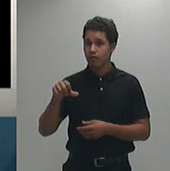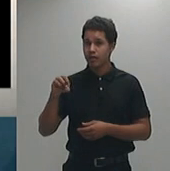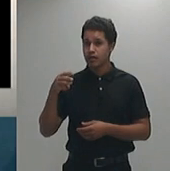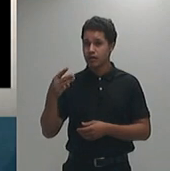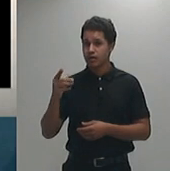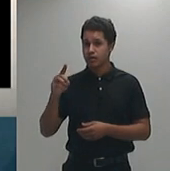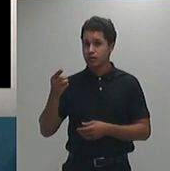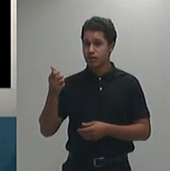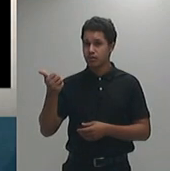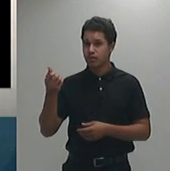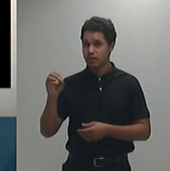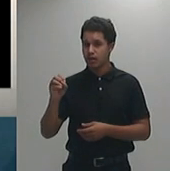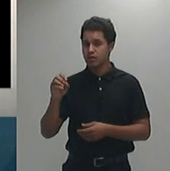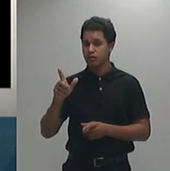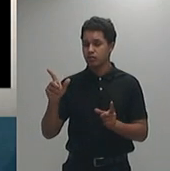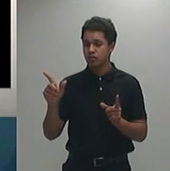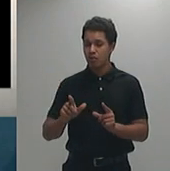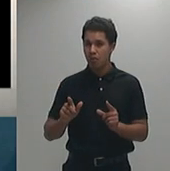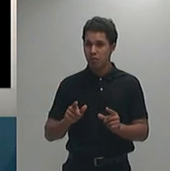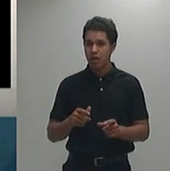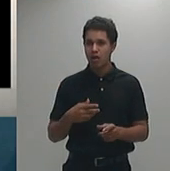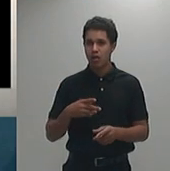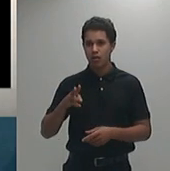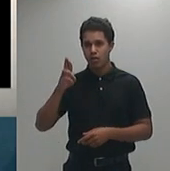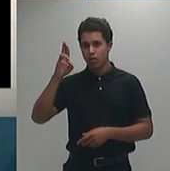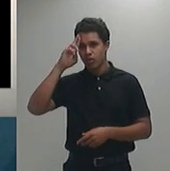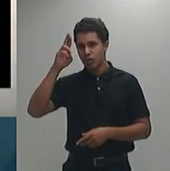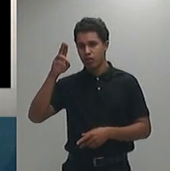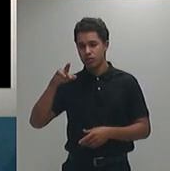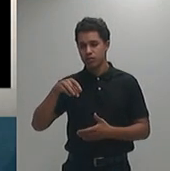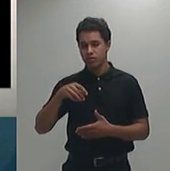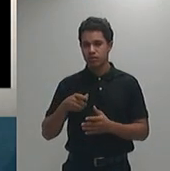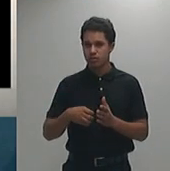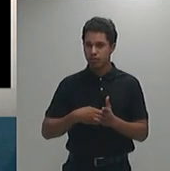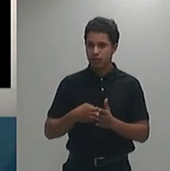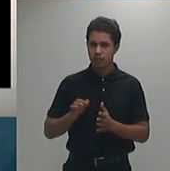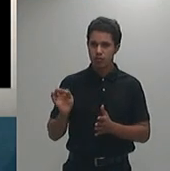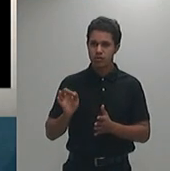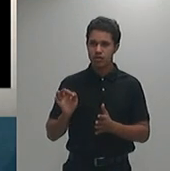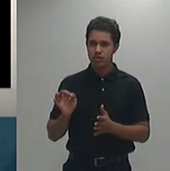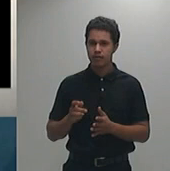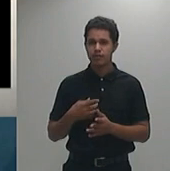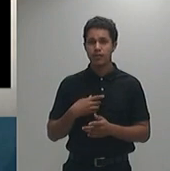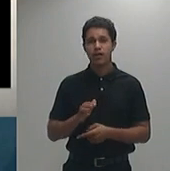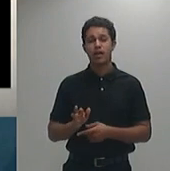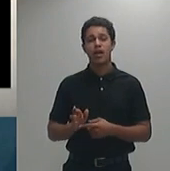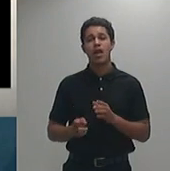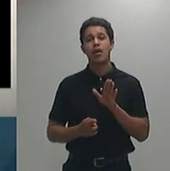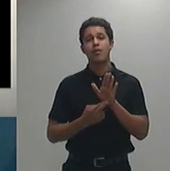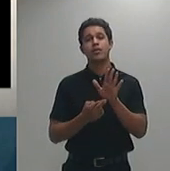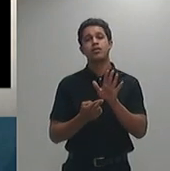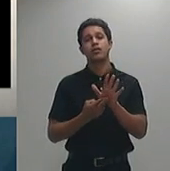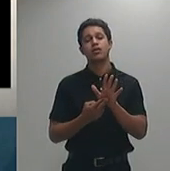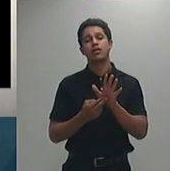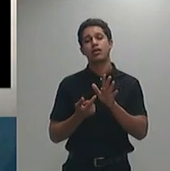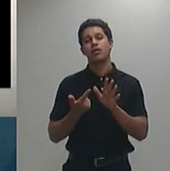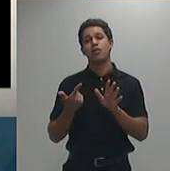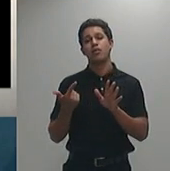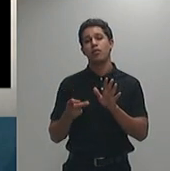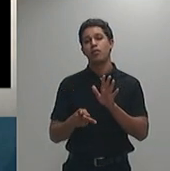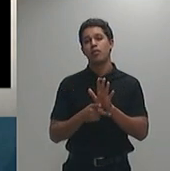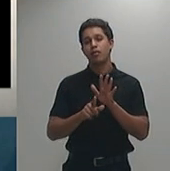minoritários de ocasião representarem uma subversão senhores ministros da provocativo da Lei das